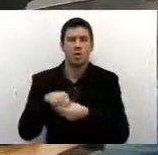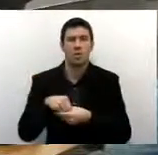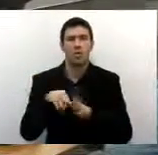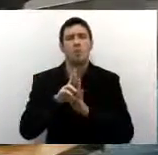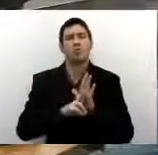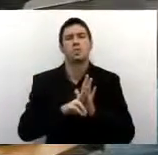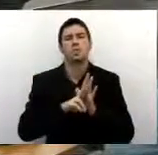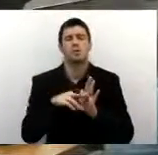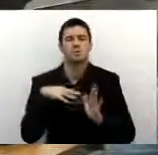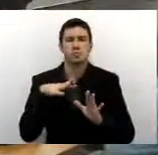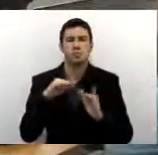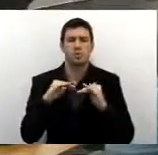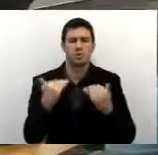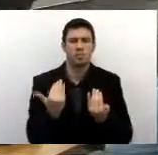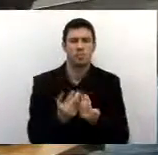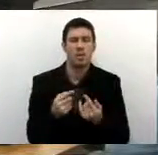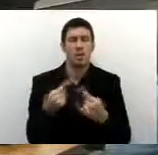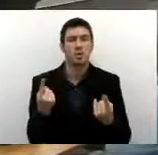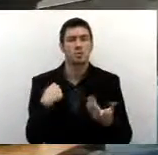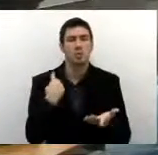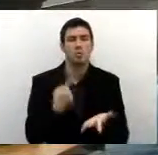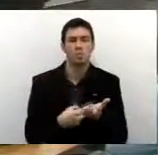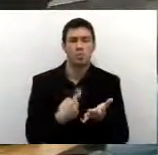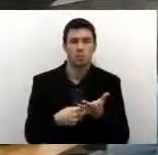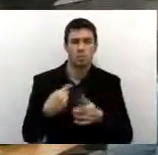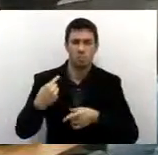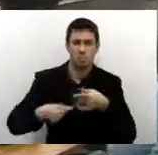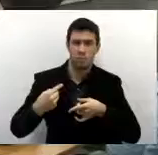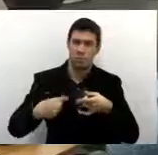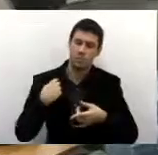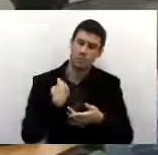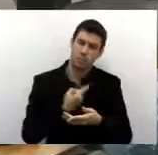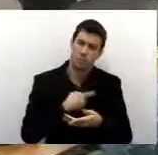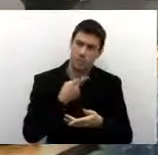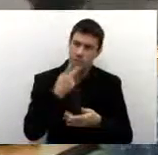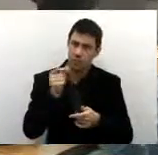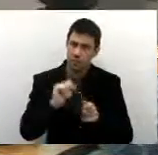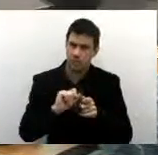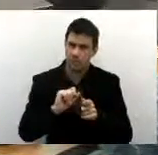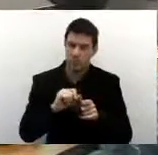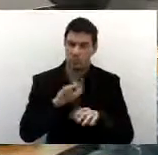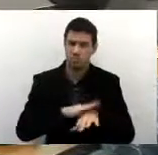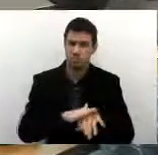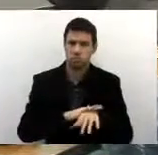questão do acordo político que nós poderíamos fazer aqui para que pudéssemos começar